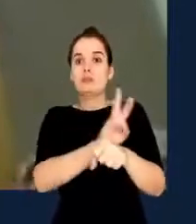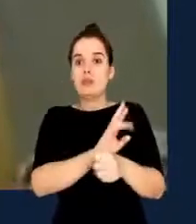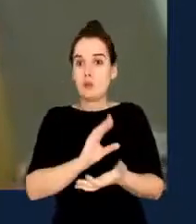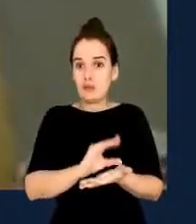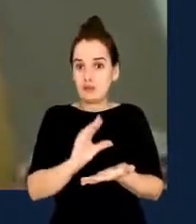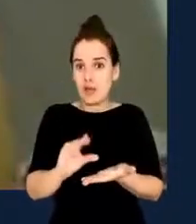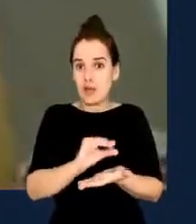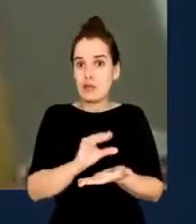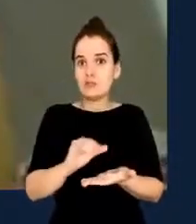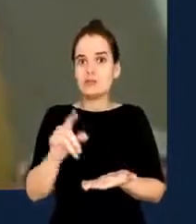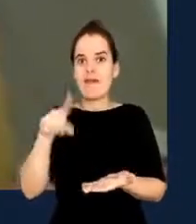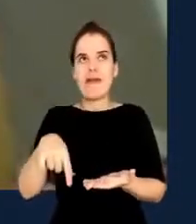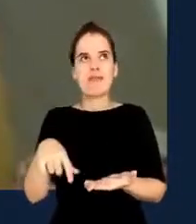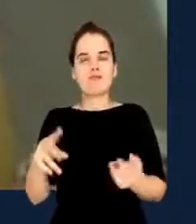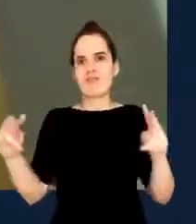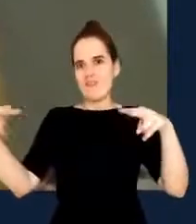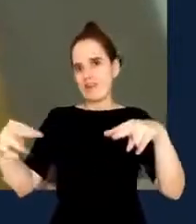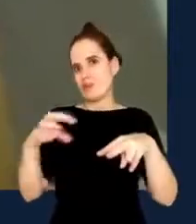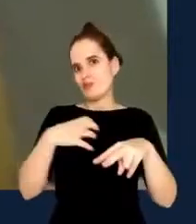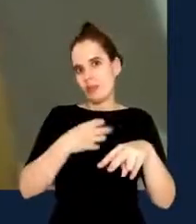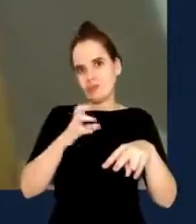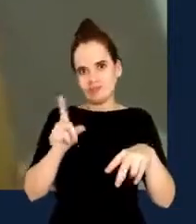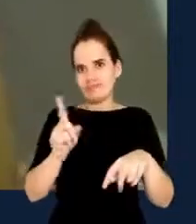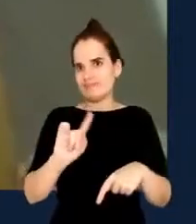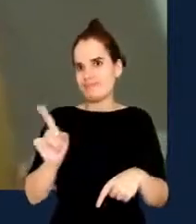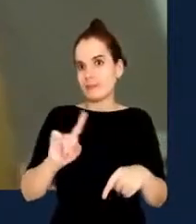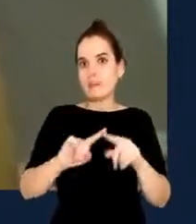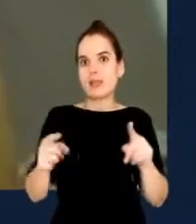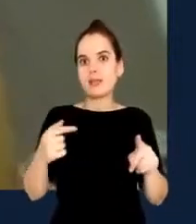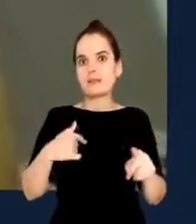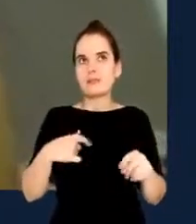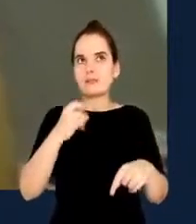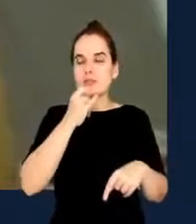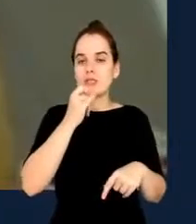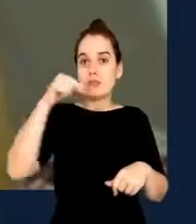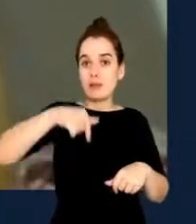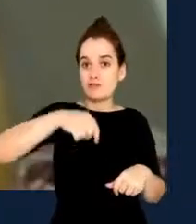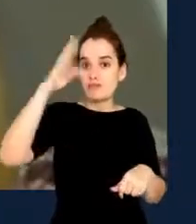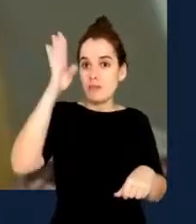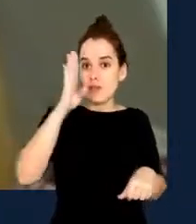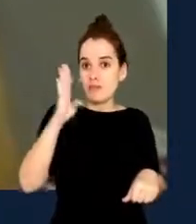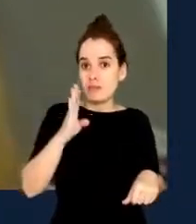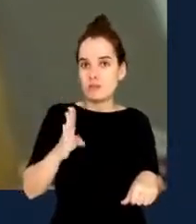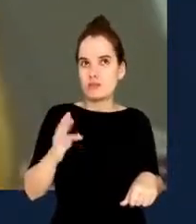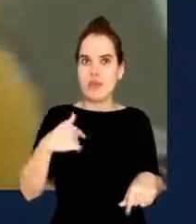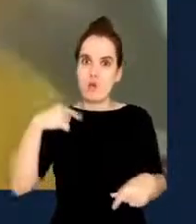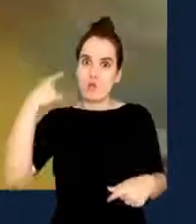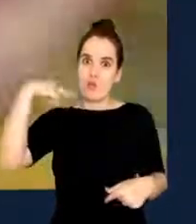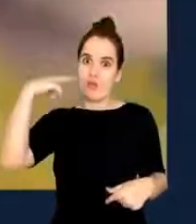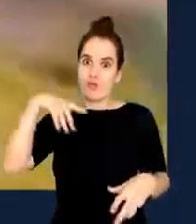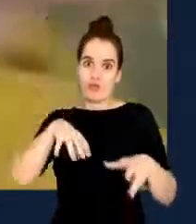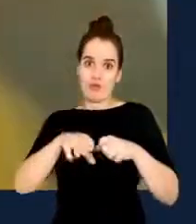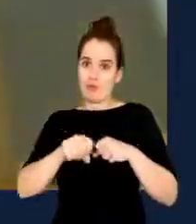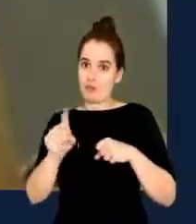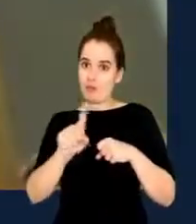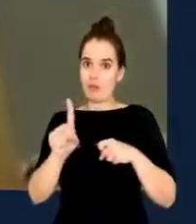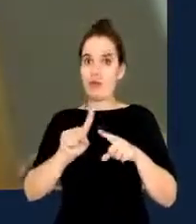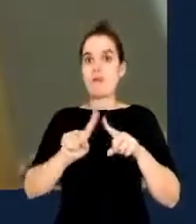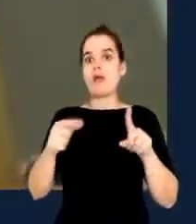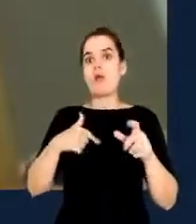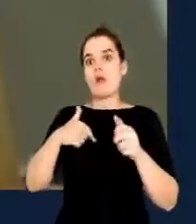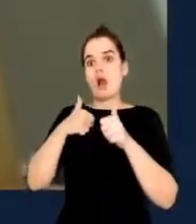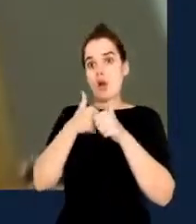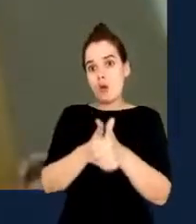perspectiva mas eu acho que talvez E no caso brasileiro e aí eu não sou advogado Mas acompanhei muitas falei